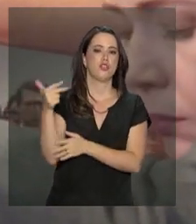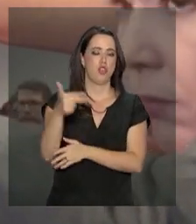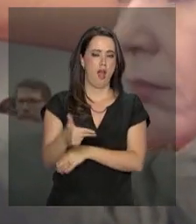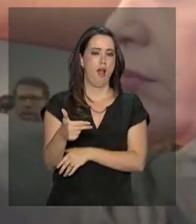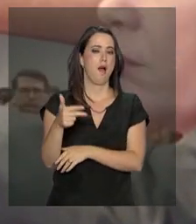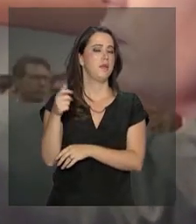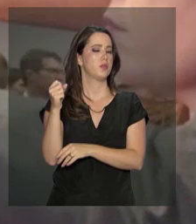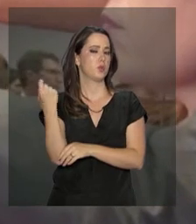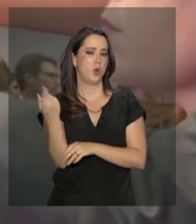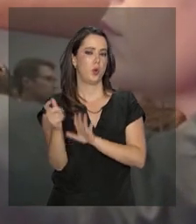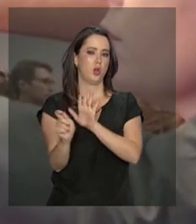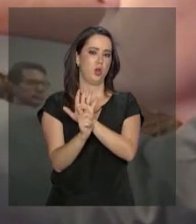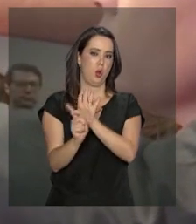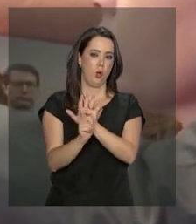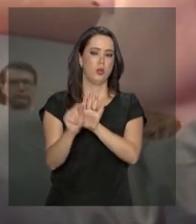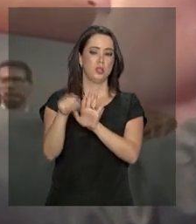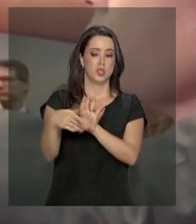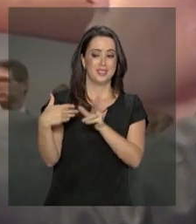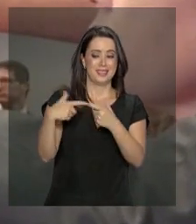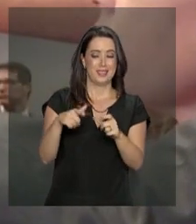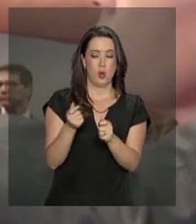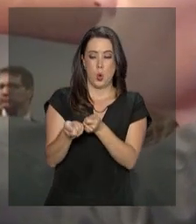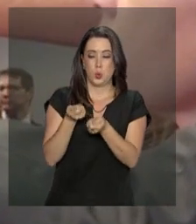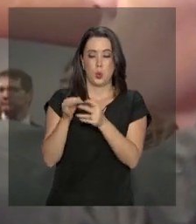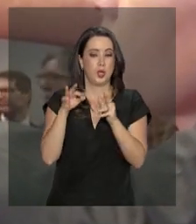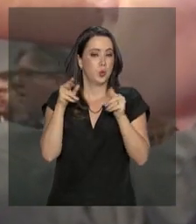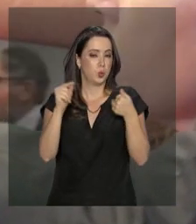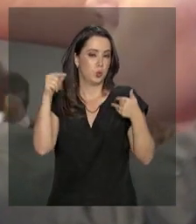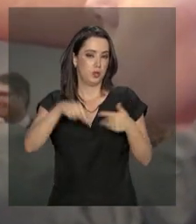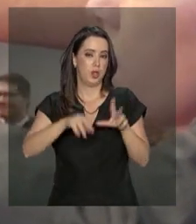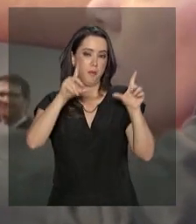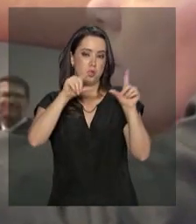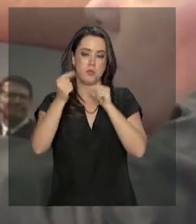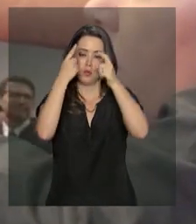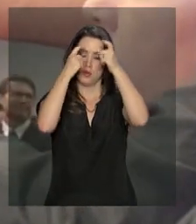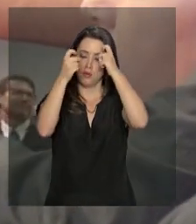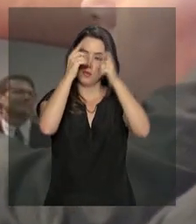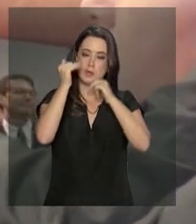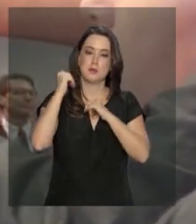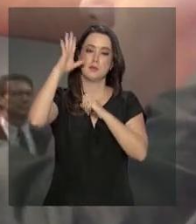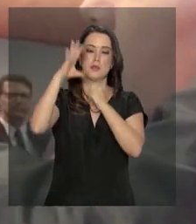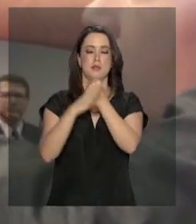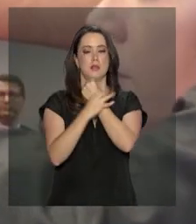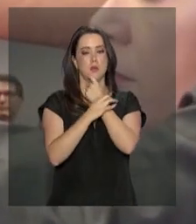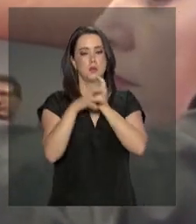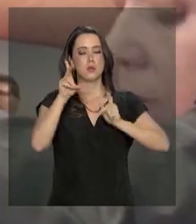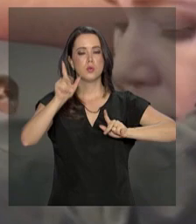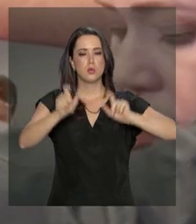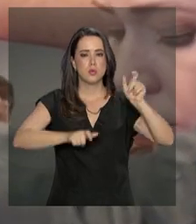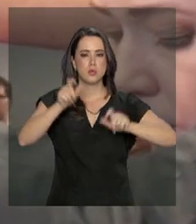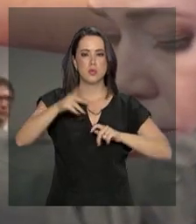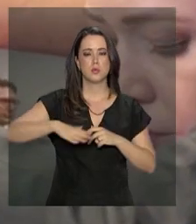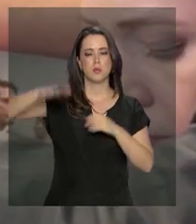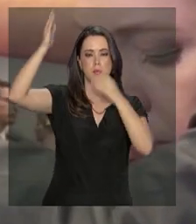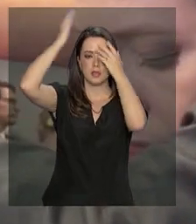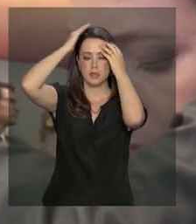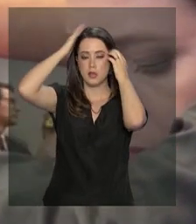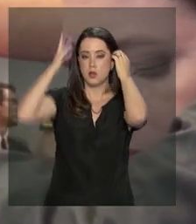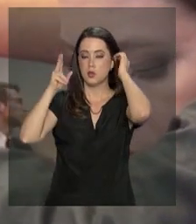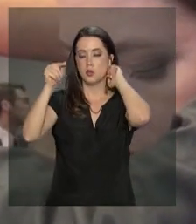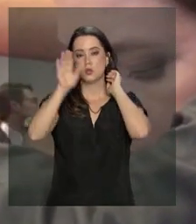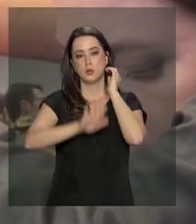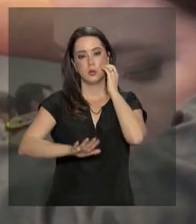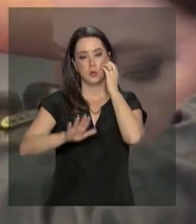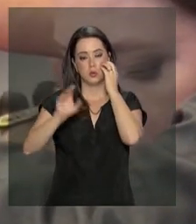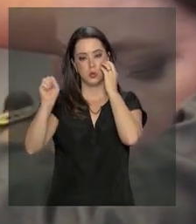obviamente para reduzir a violência e aumentar a segurança nem um pouco paraná e toda a